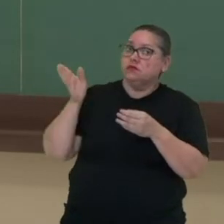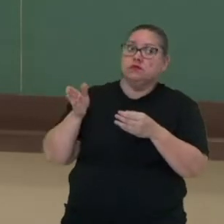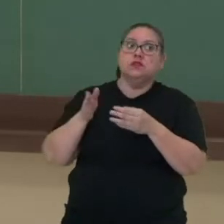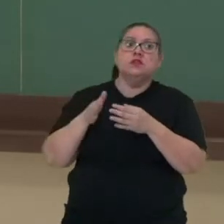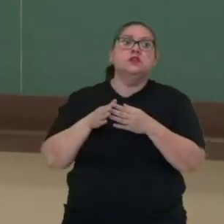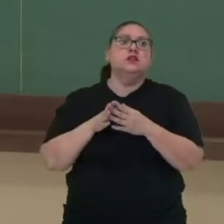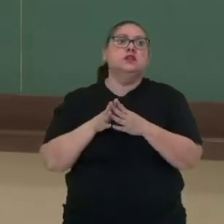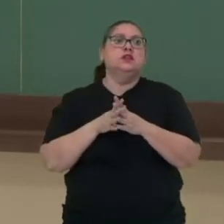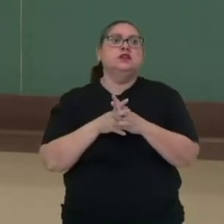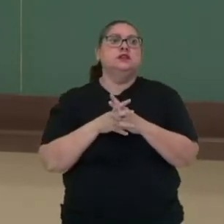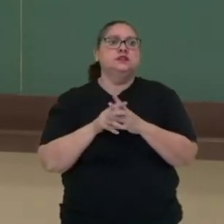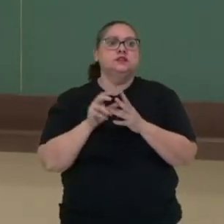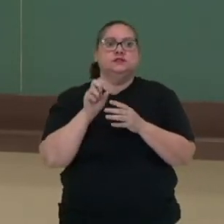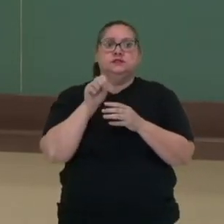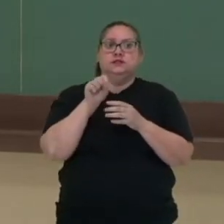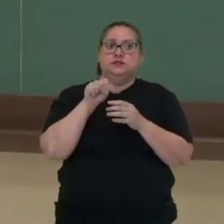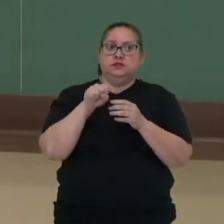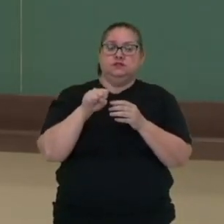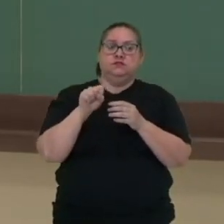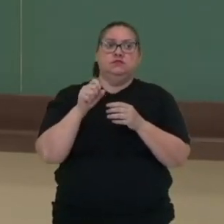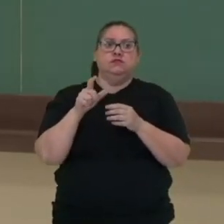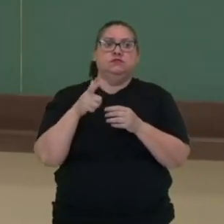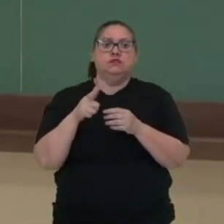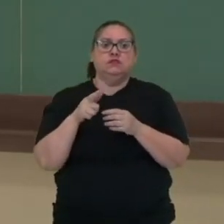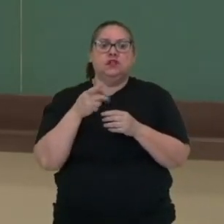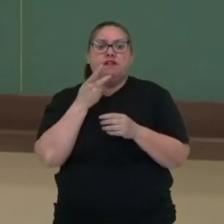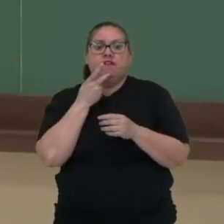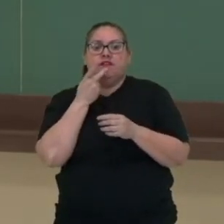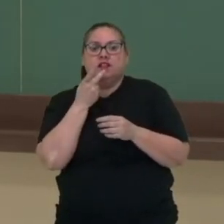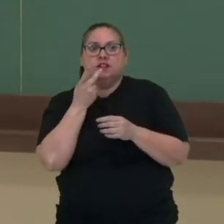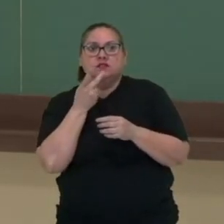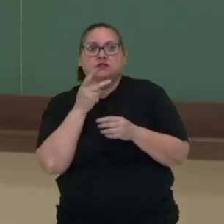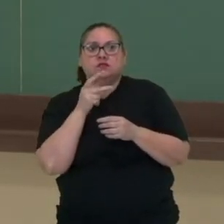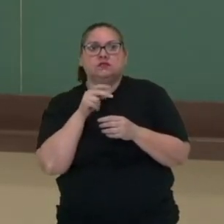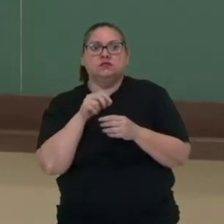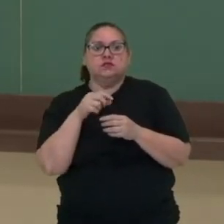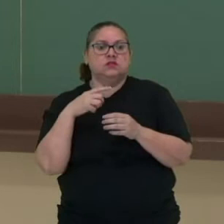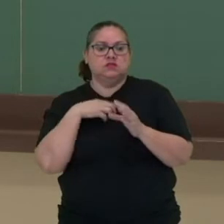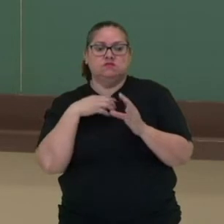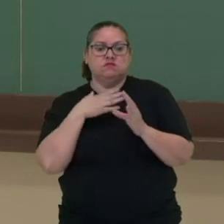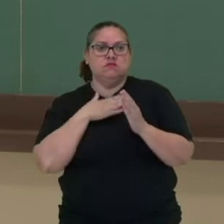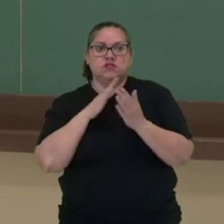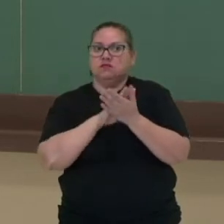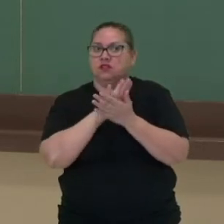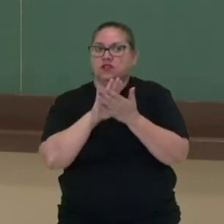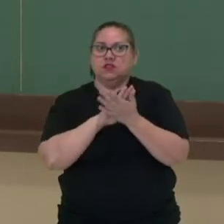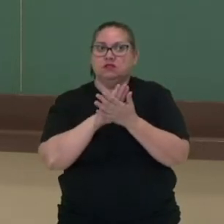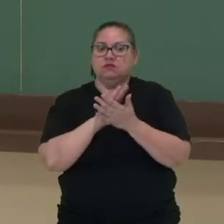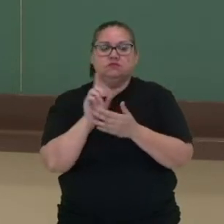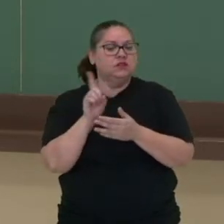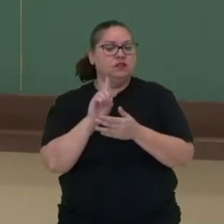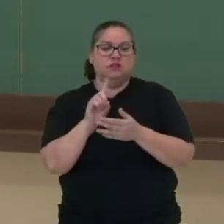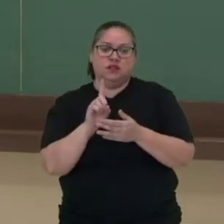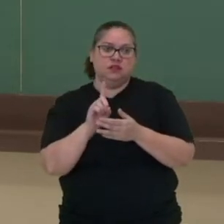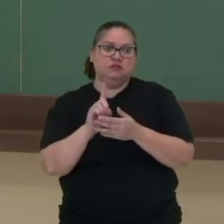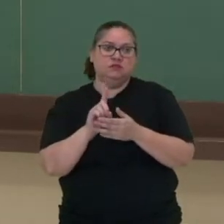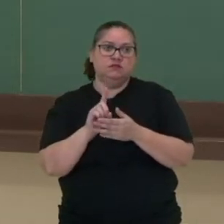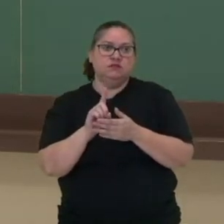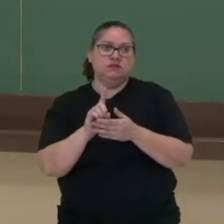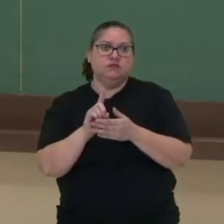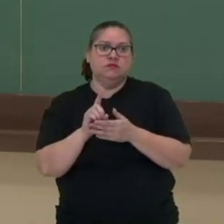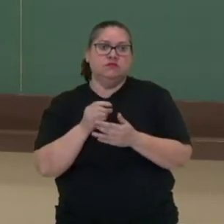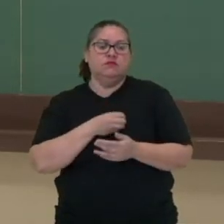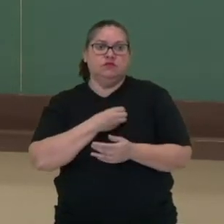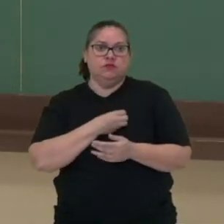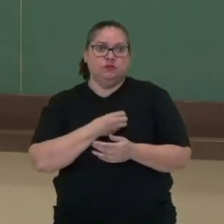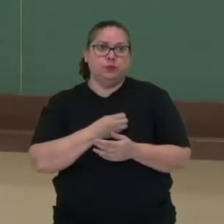Se ele não está citado aqui, não tem as características, então ele não é considerado um